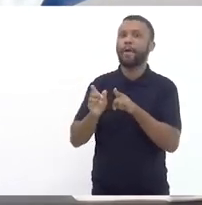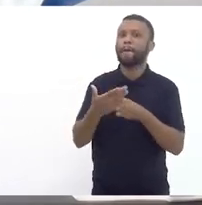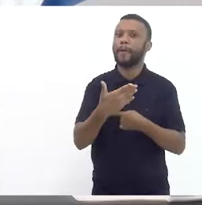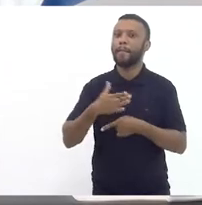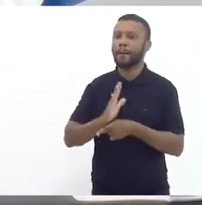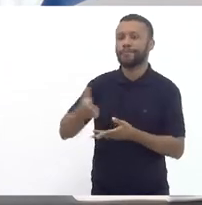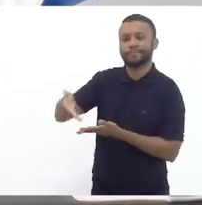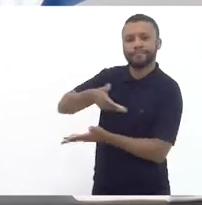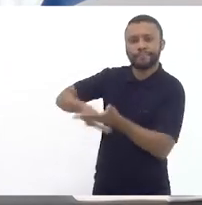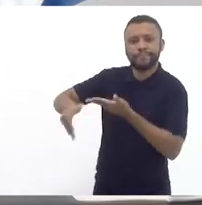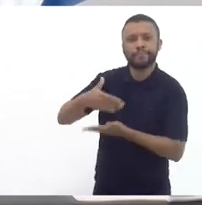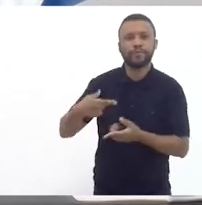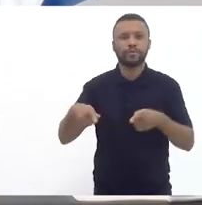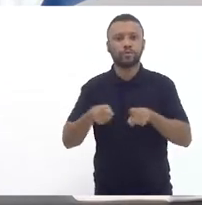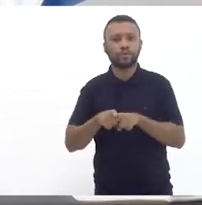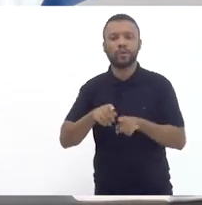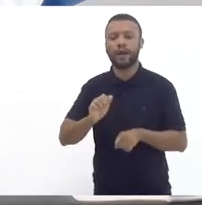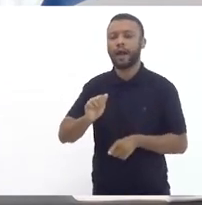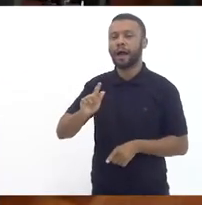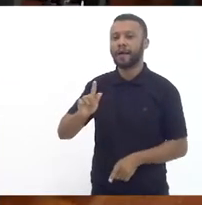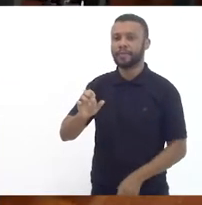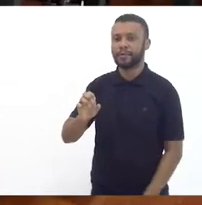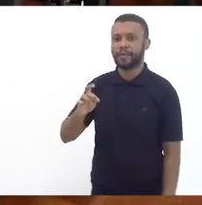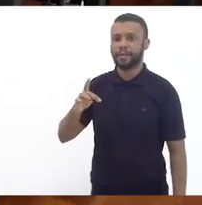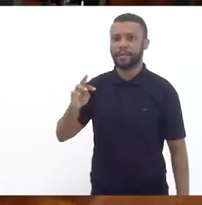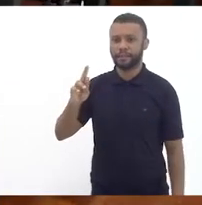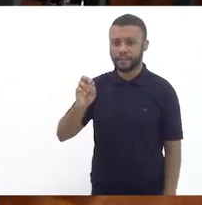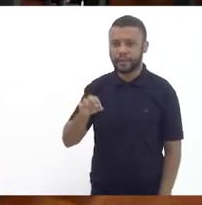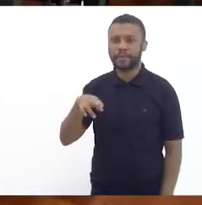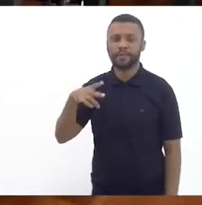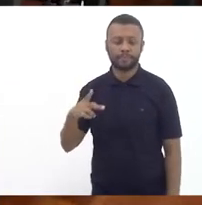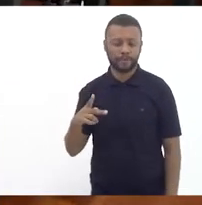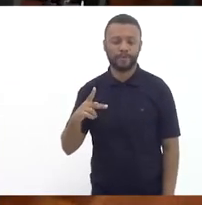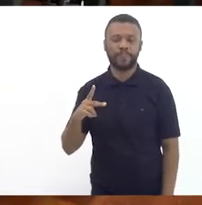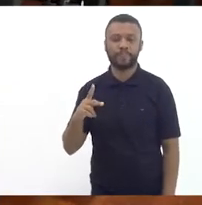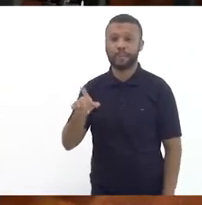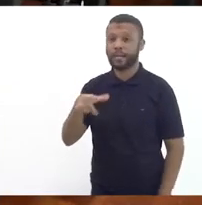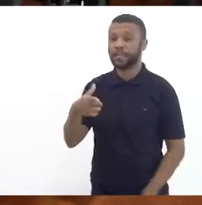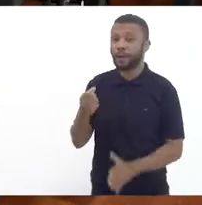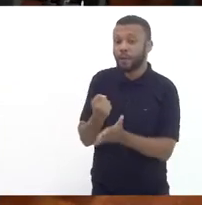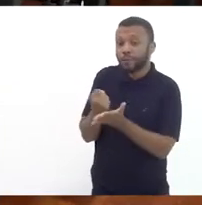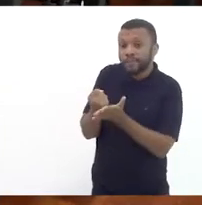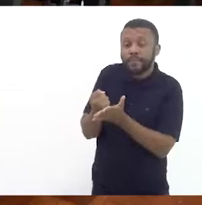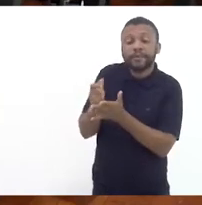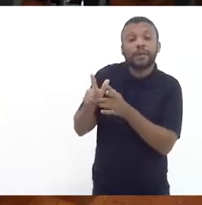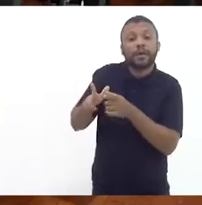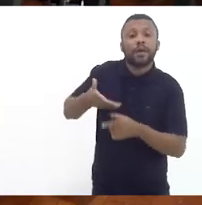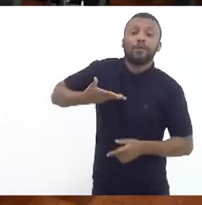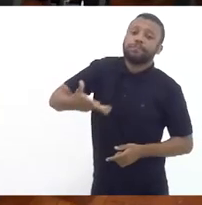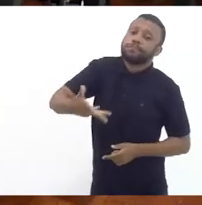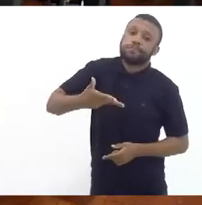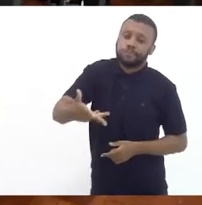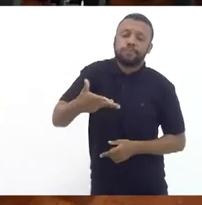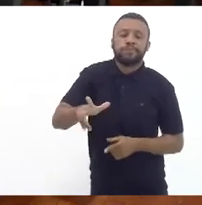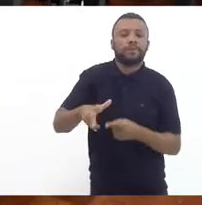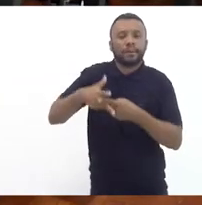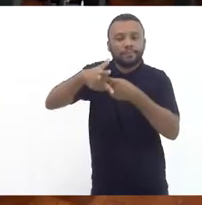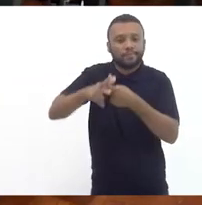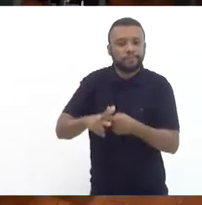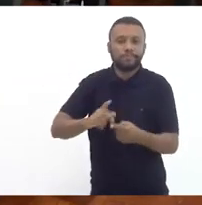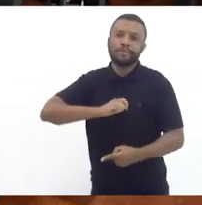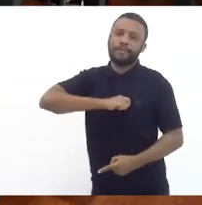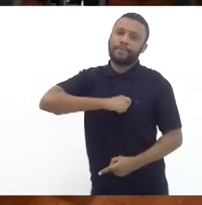Getransp, e é esse convênio que viabiliza a fiscalização desta malha de 270